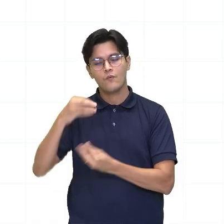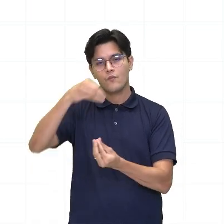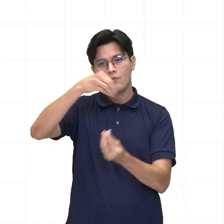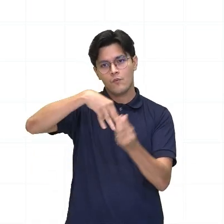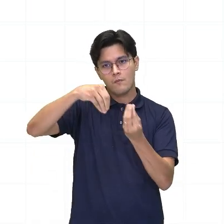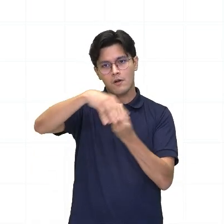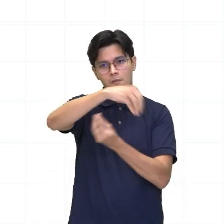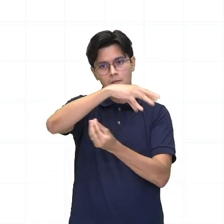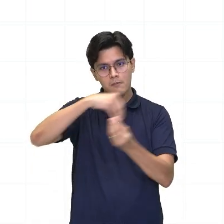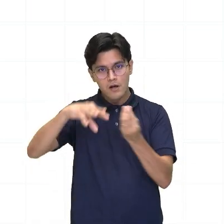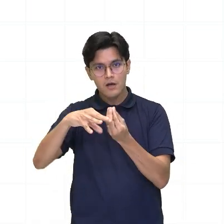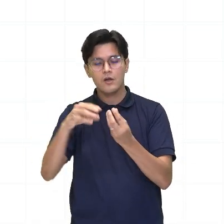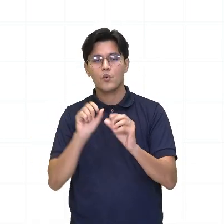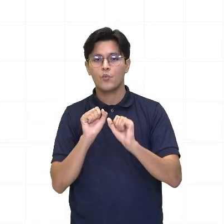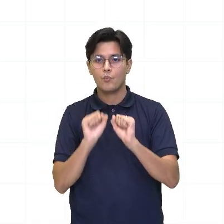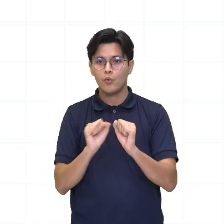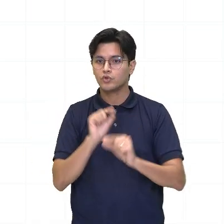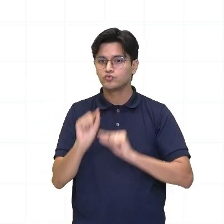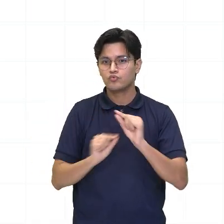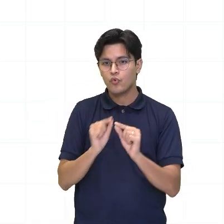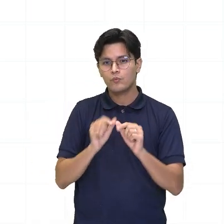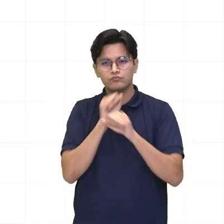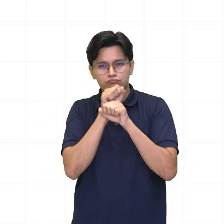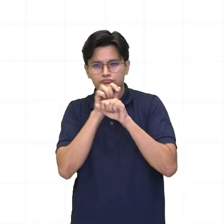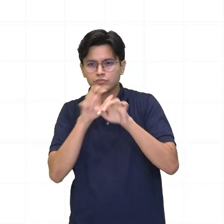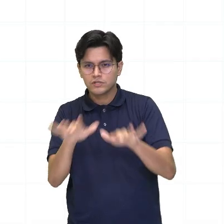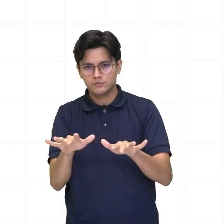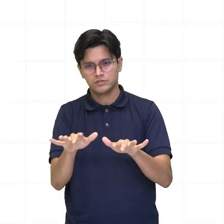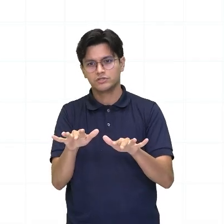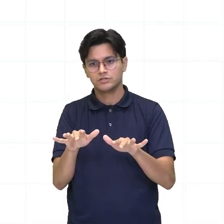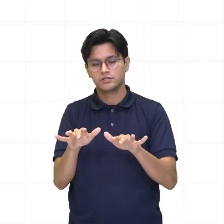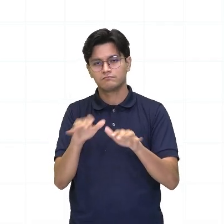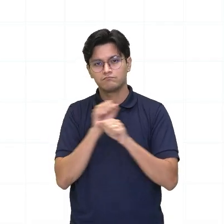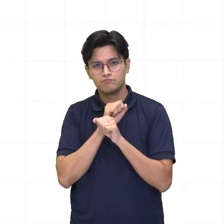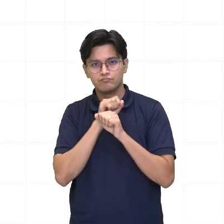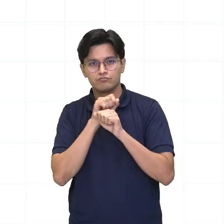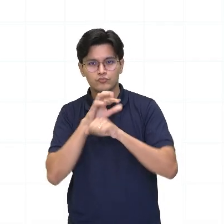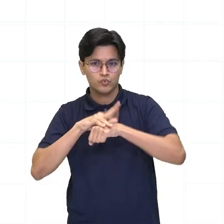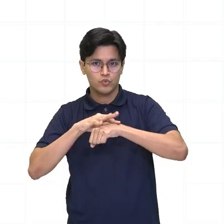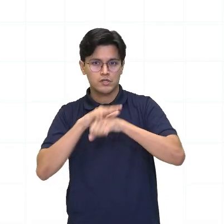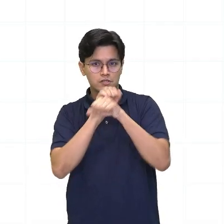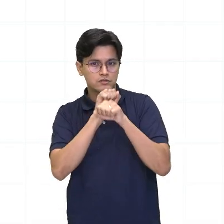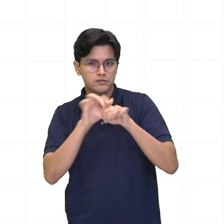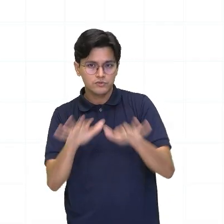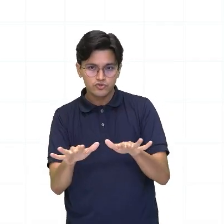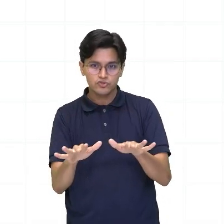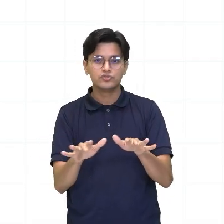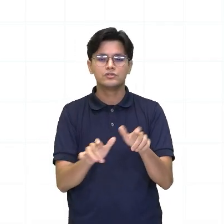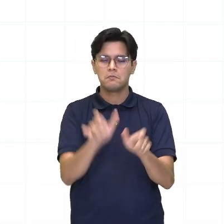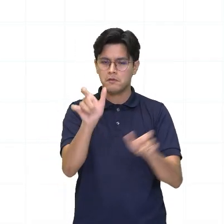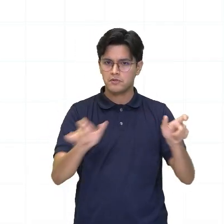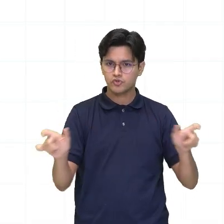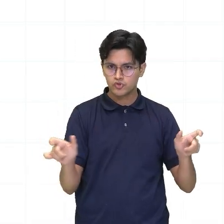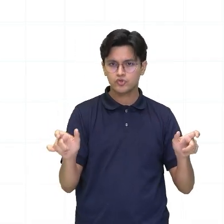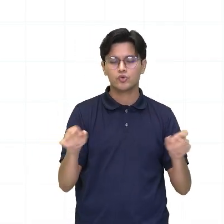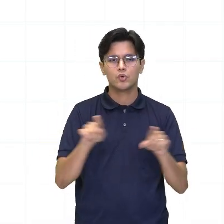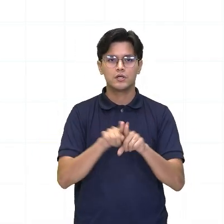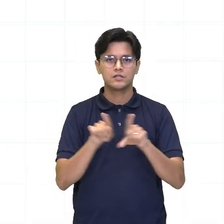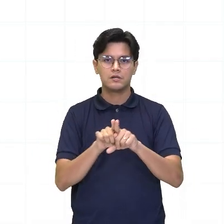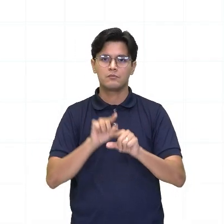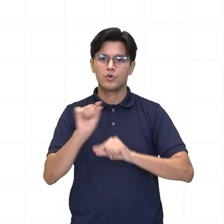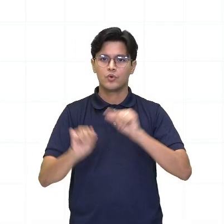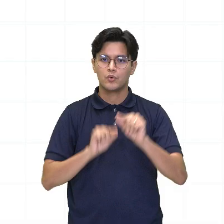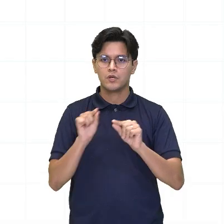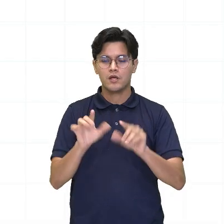de forma direta ou indiretamente. Podem ser adquiridas por meio do contato direto com um agente